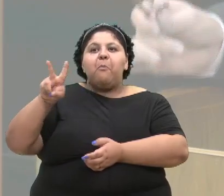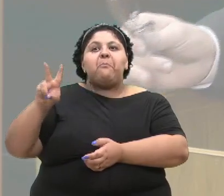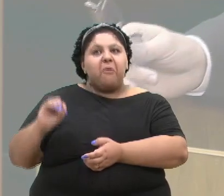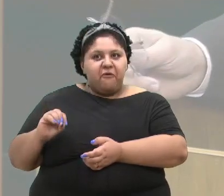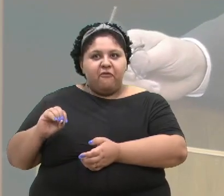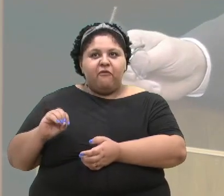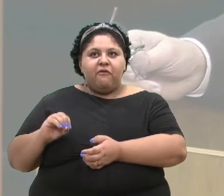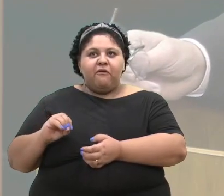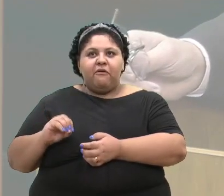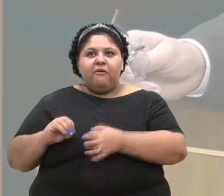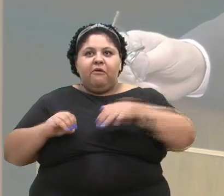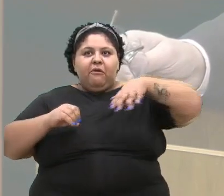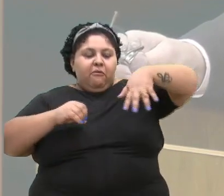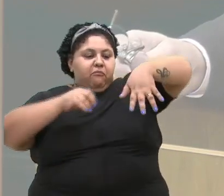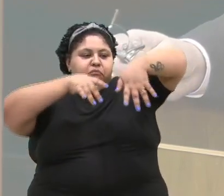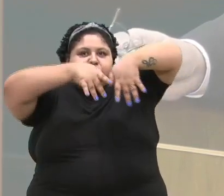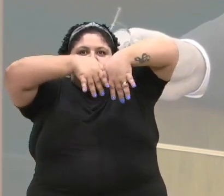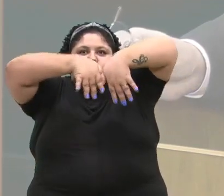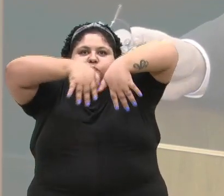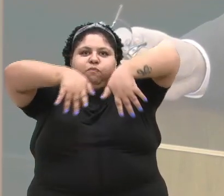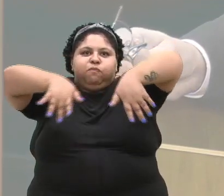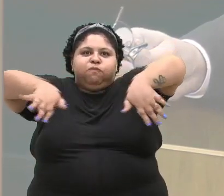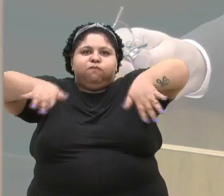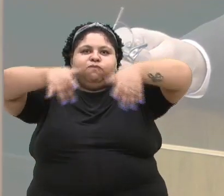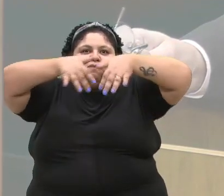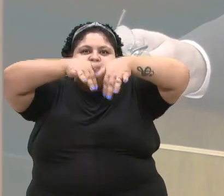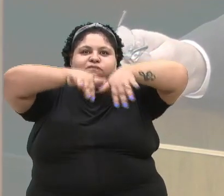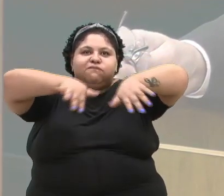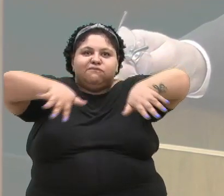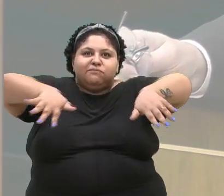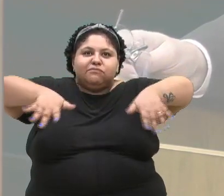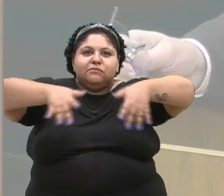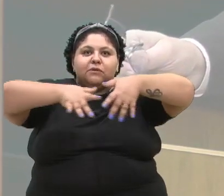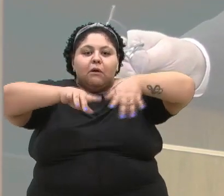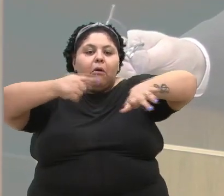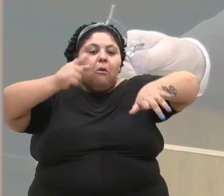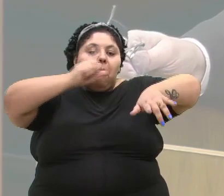vários tentáculos, observando aonde que eu vou taxar.